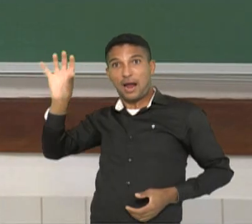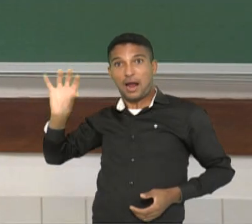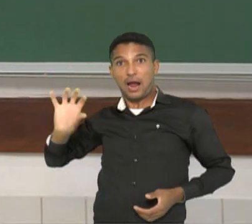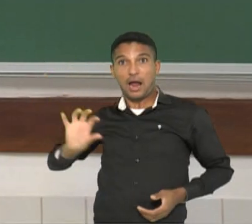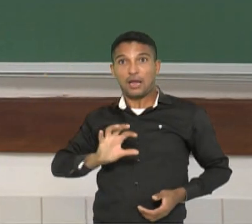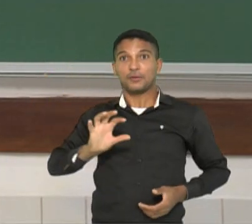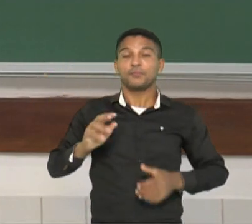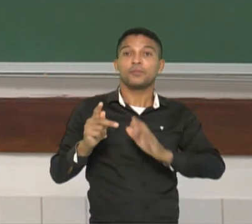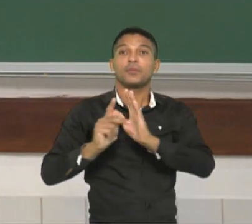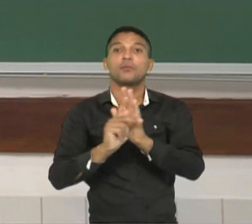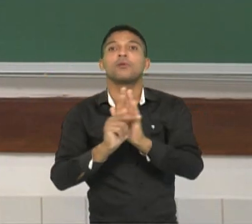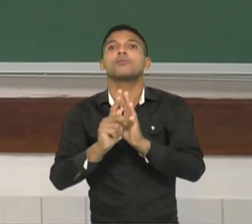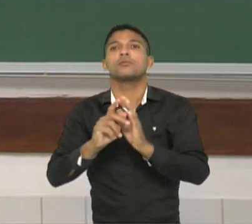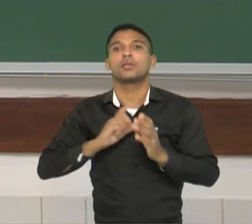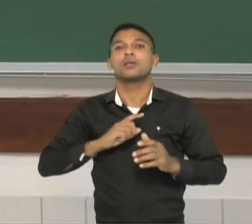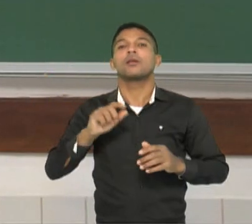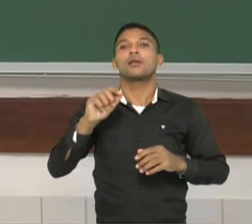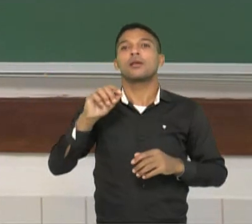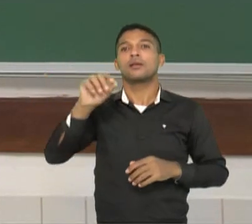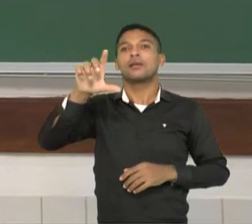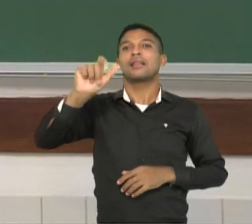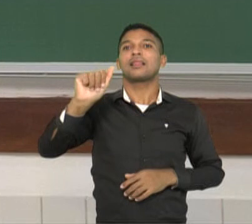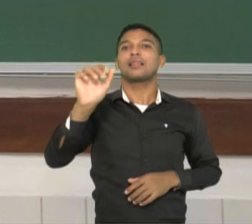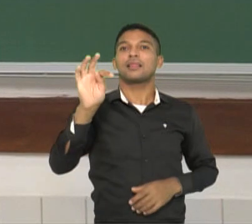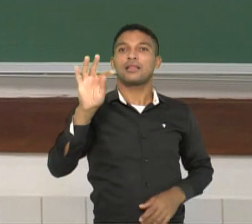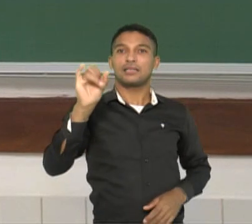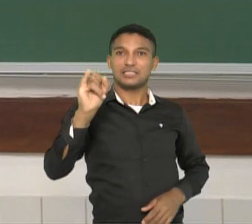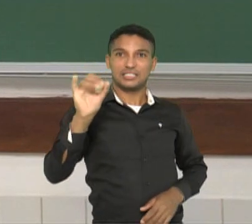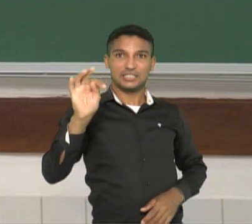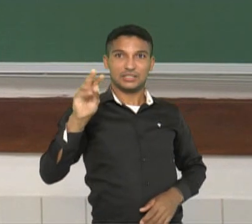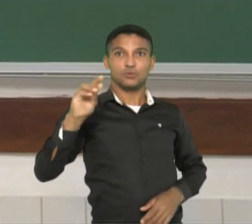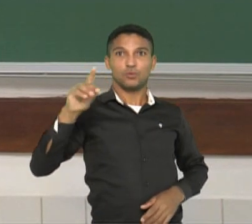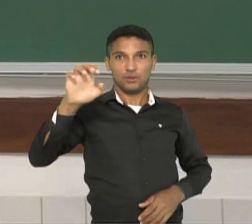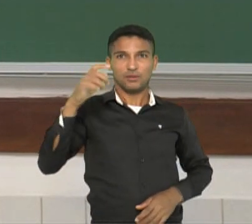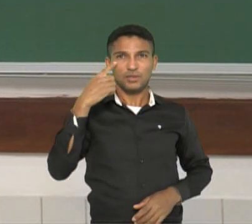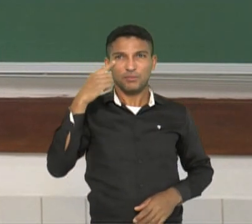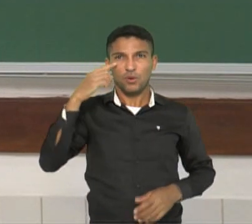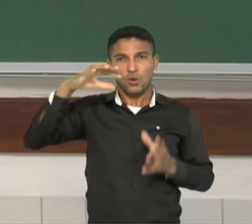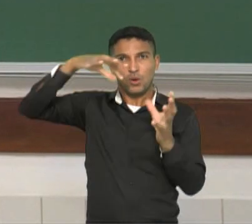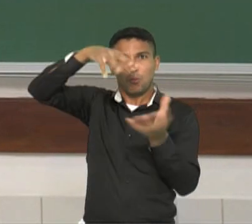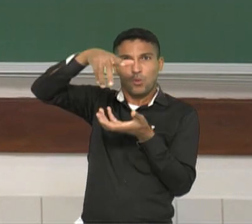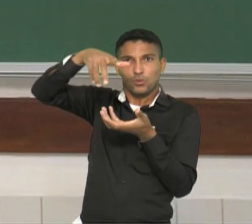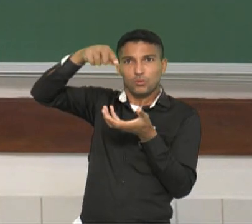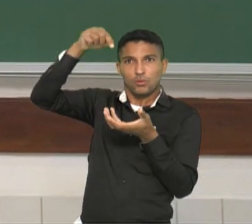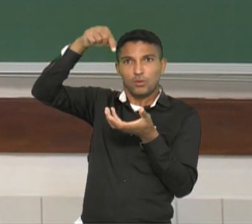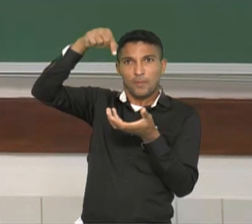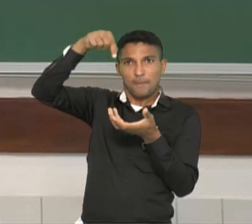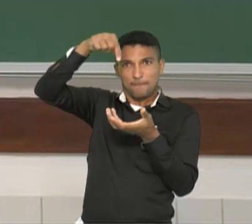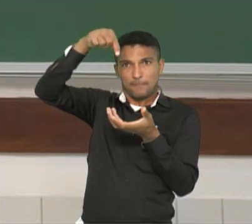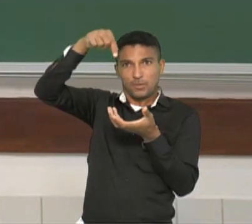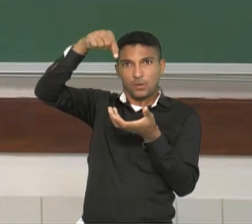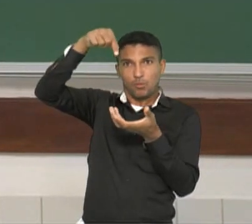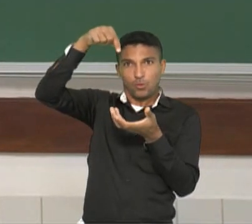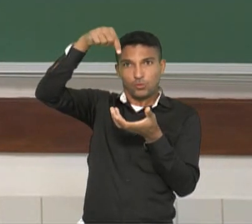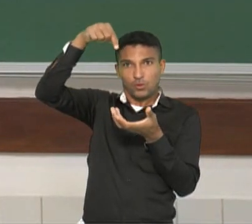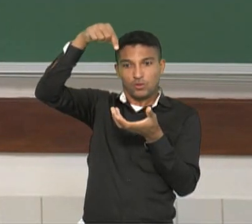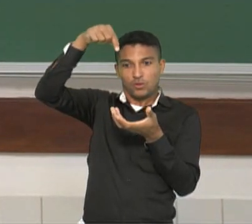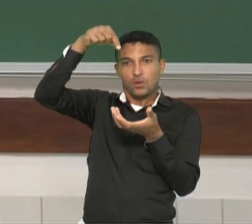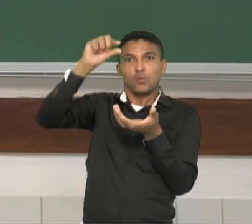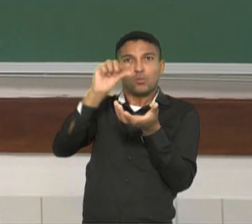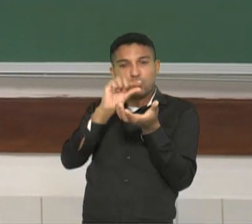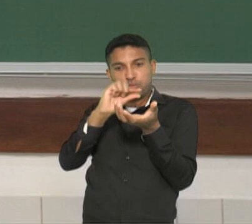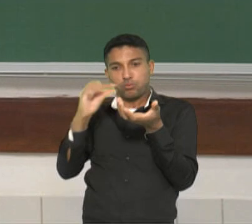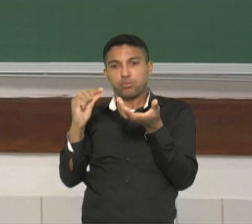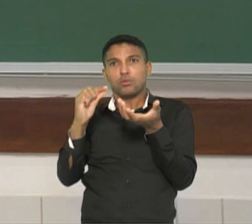é a distância entre um ponto qualquer e a linha do Equador. Então, quando nós estamos falando em grandes latitudes, estamos falando em grandes